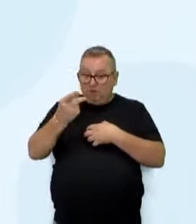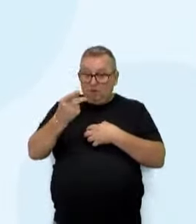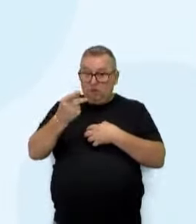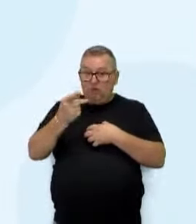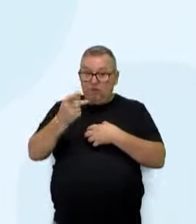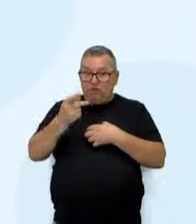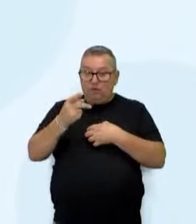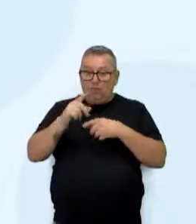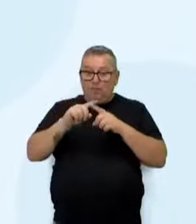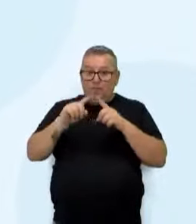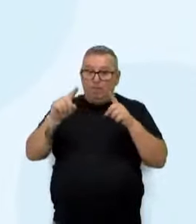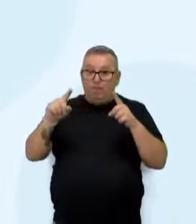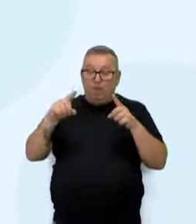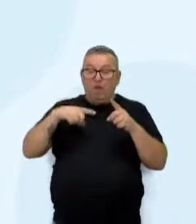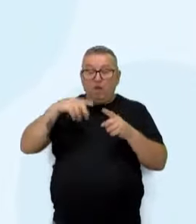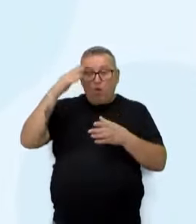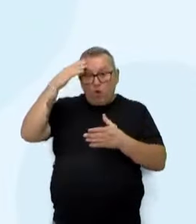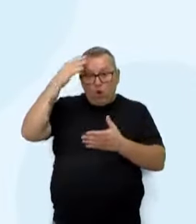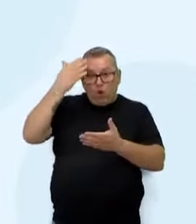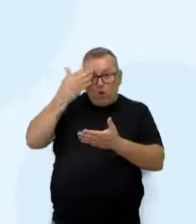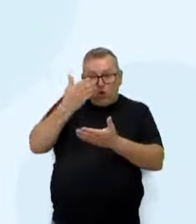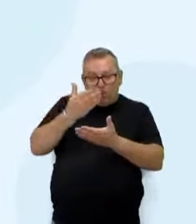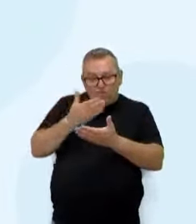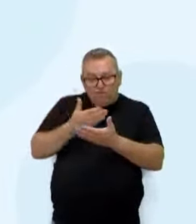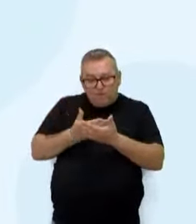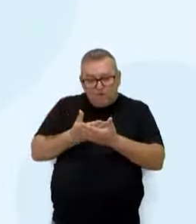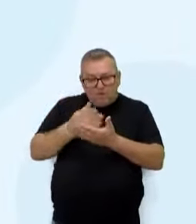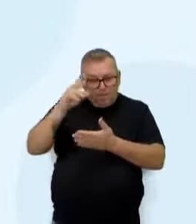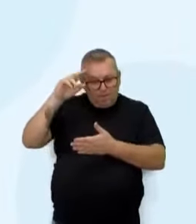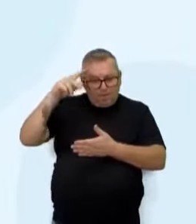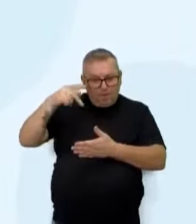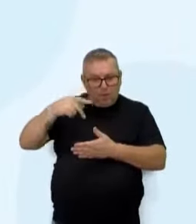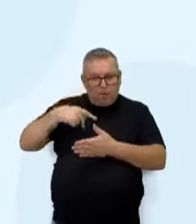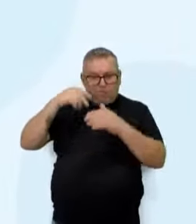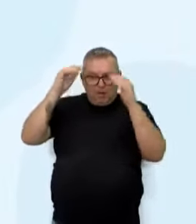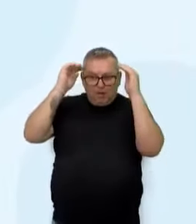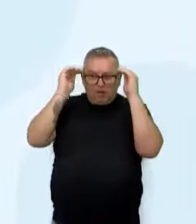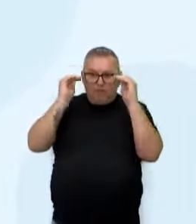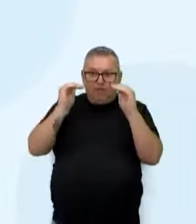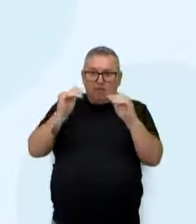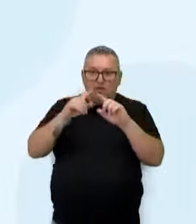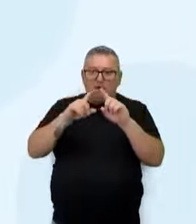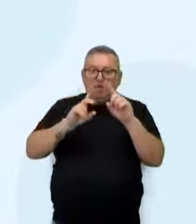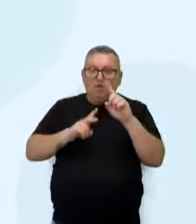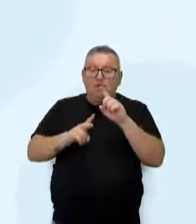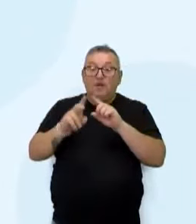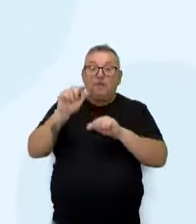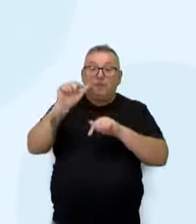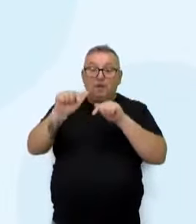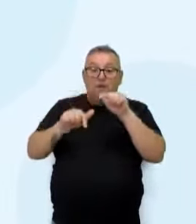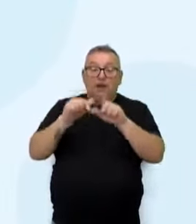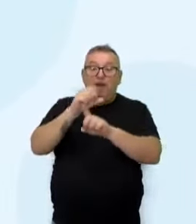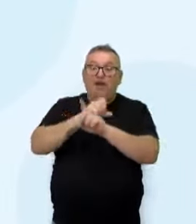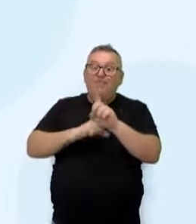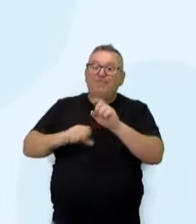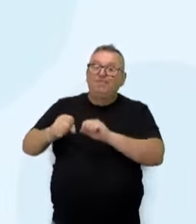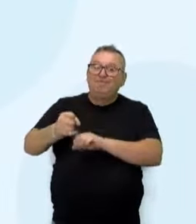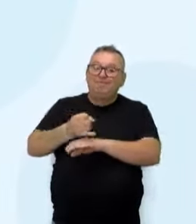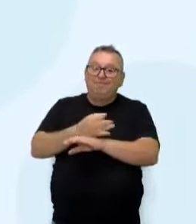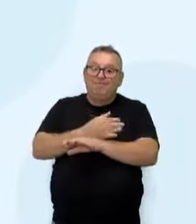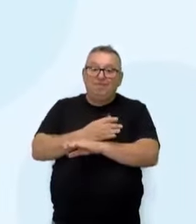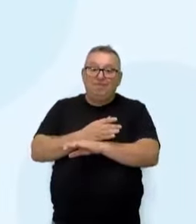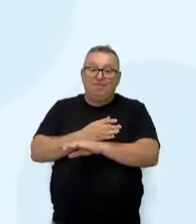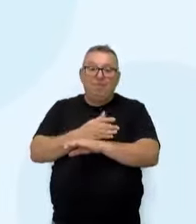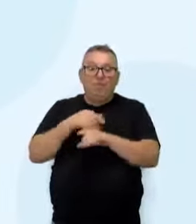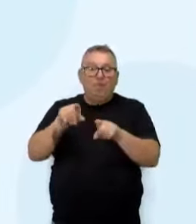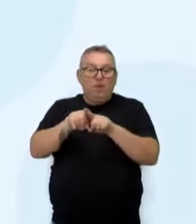falando, né? Autoconfiança, respeito. Então, sempre ao trabalhar essas competências socioemocionais,